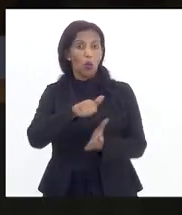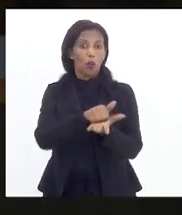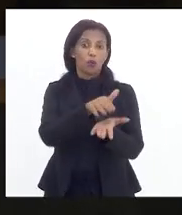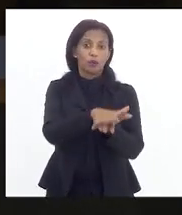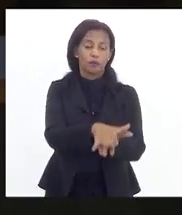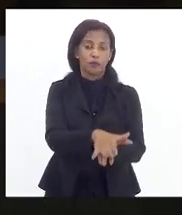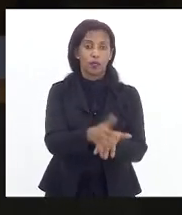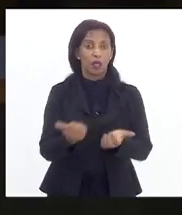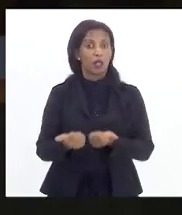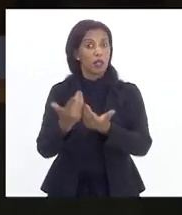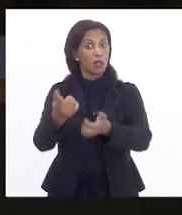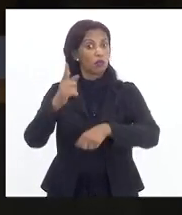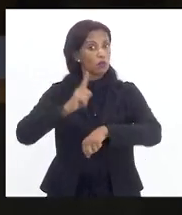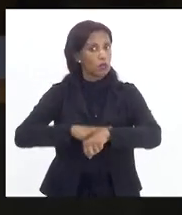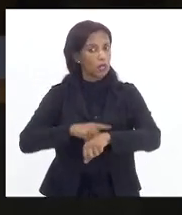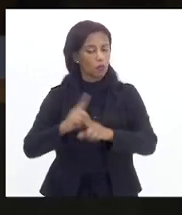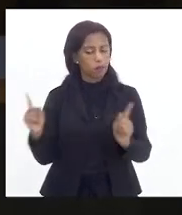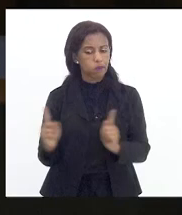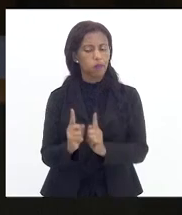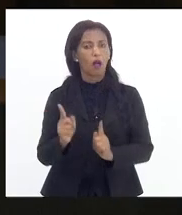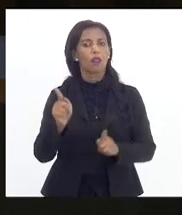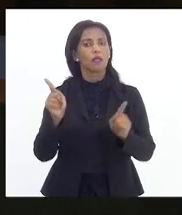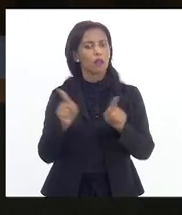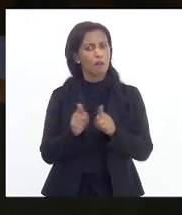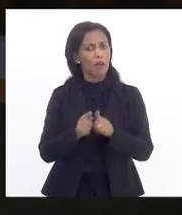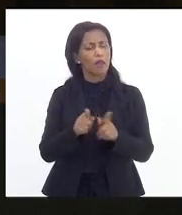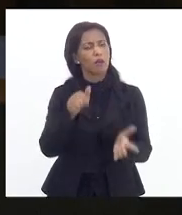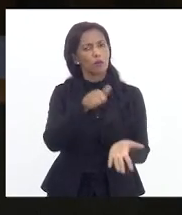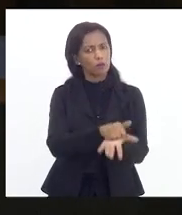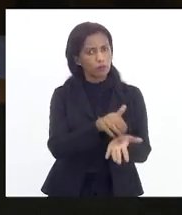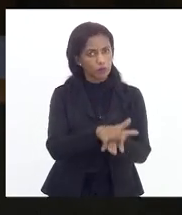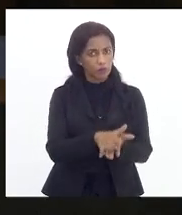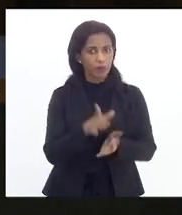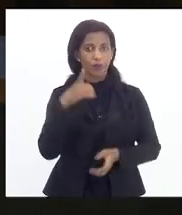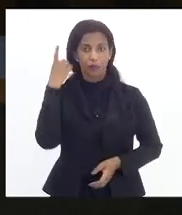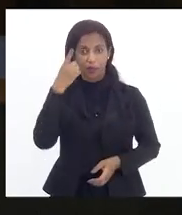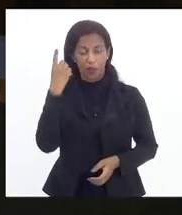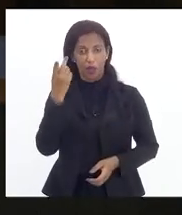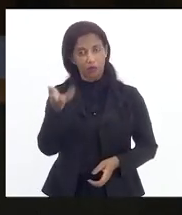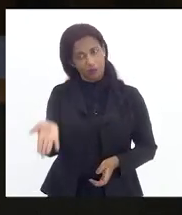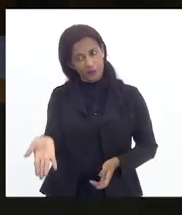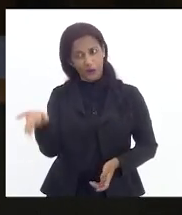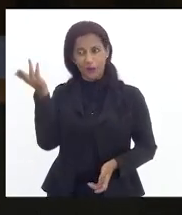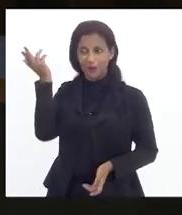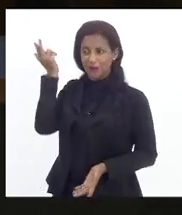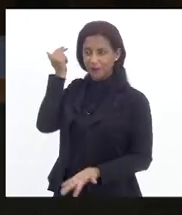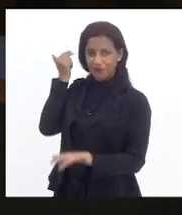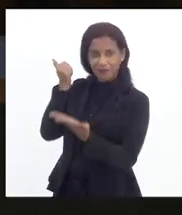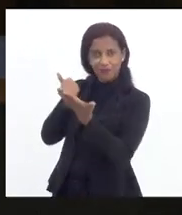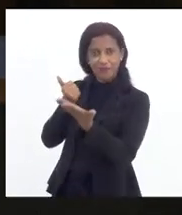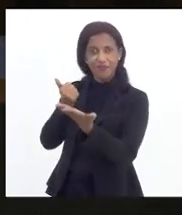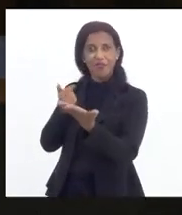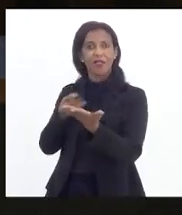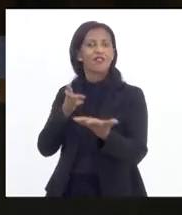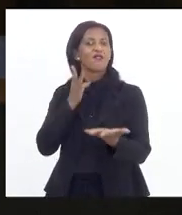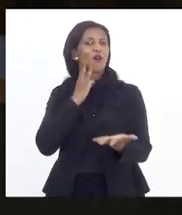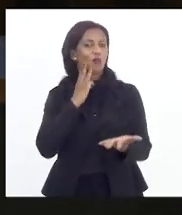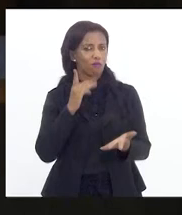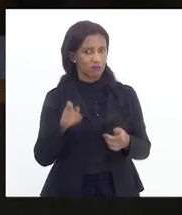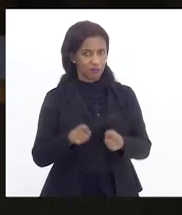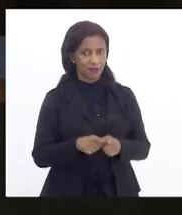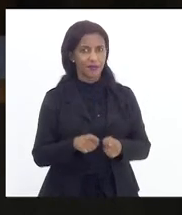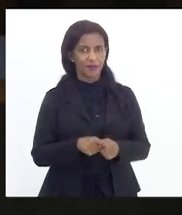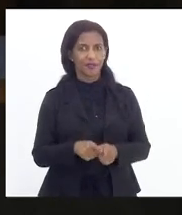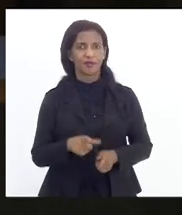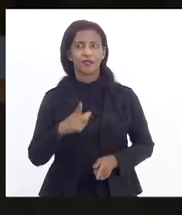consequência dando pra você também e como consequência Deputado Aliomar é um entusiasta deputado waldeck